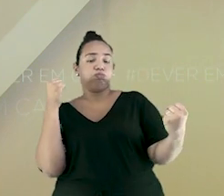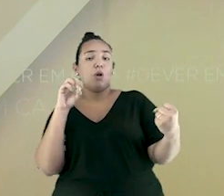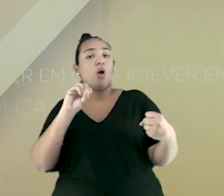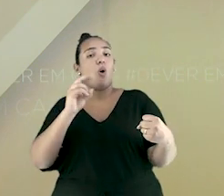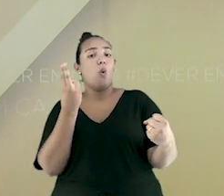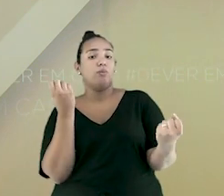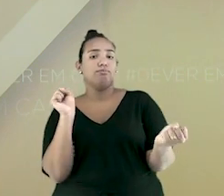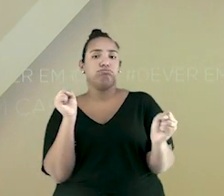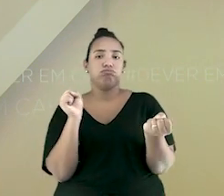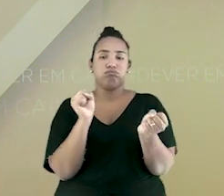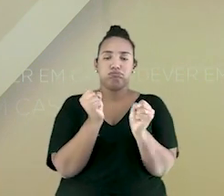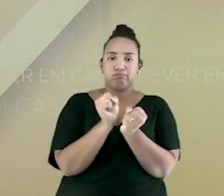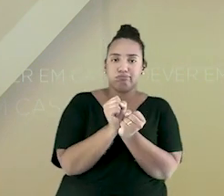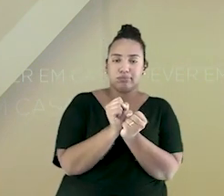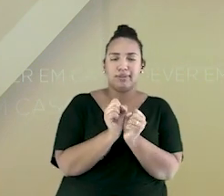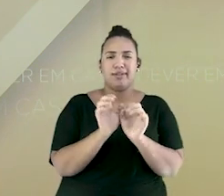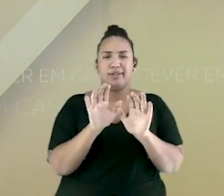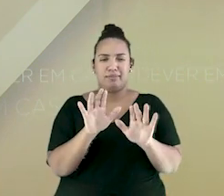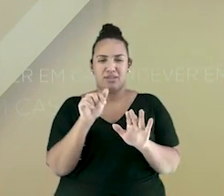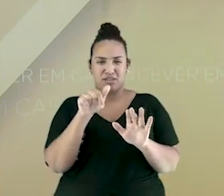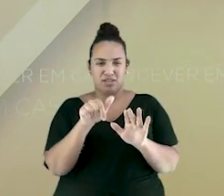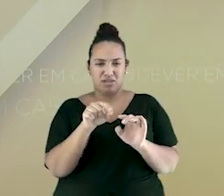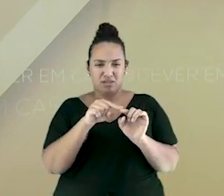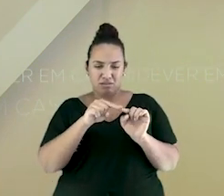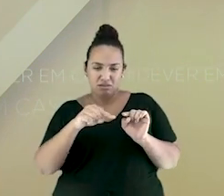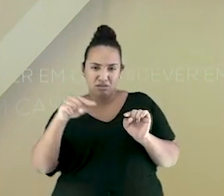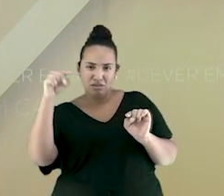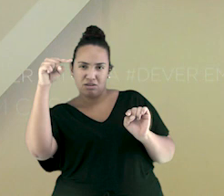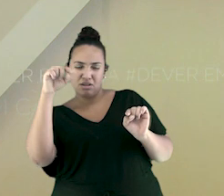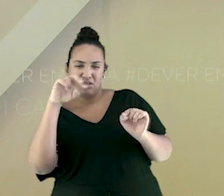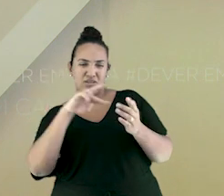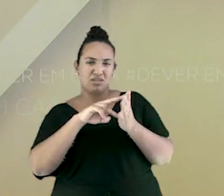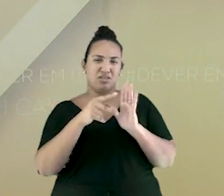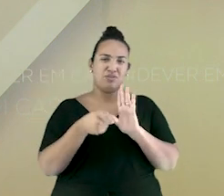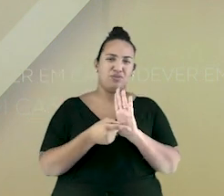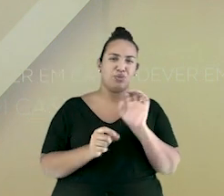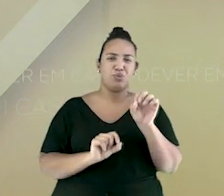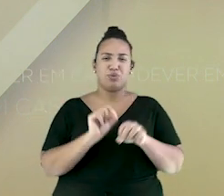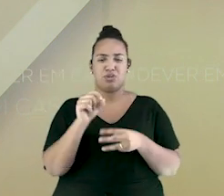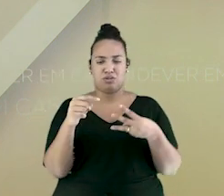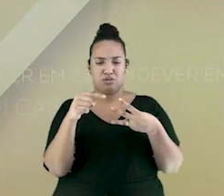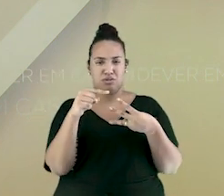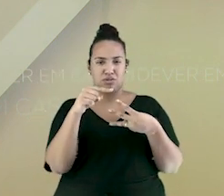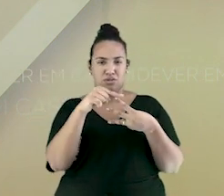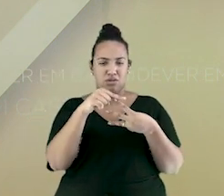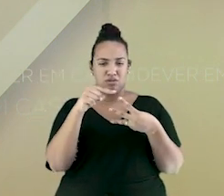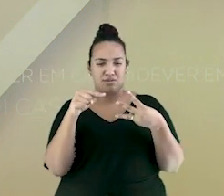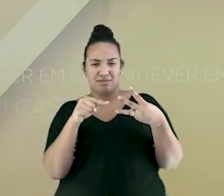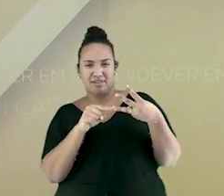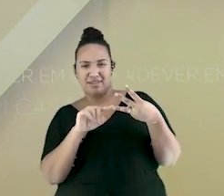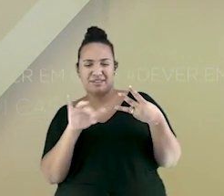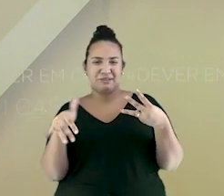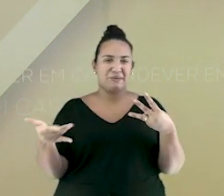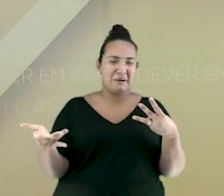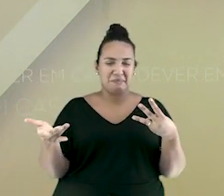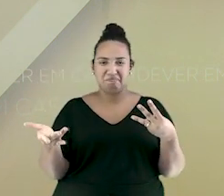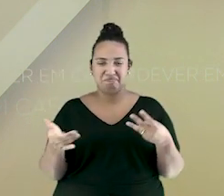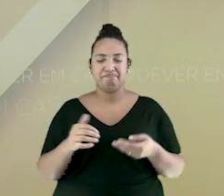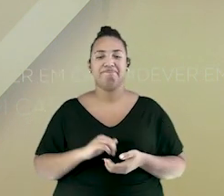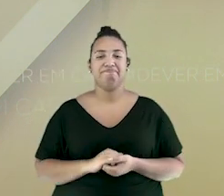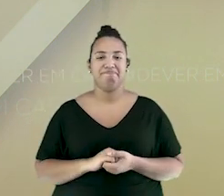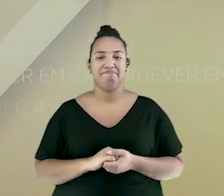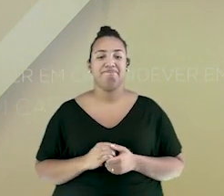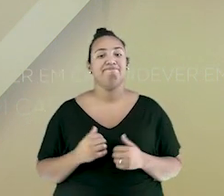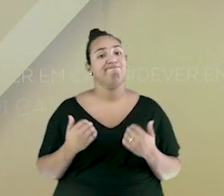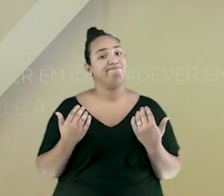exemplo. Mas será que esses traçados representam limites ou fronteiras? Ou os dois? Vamos